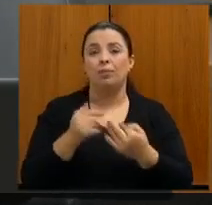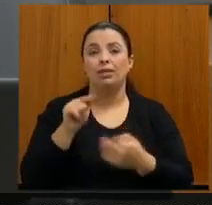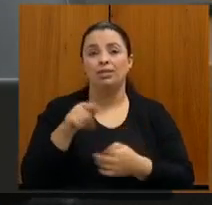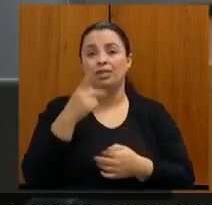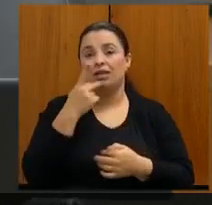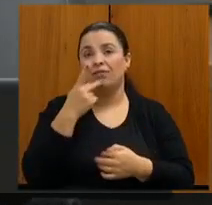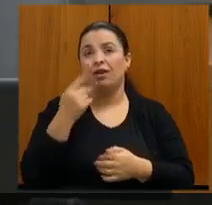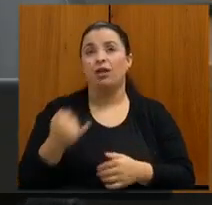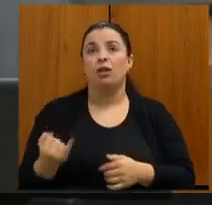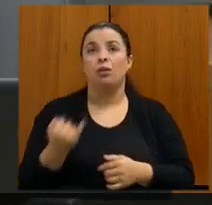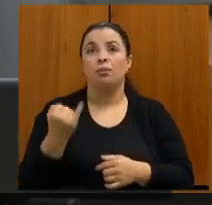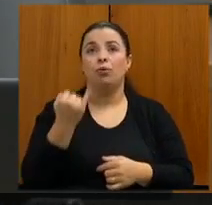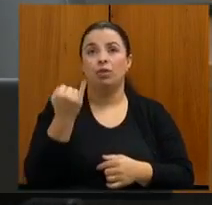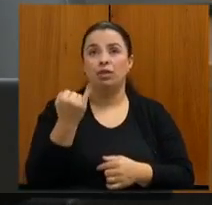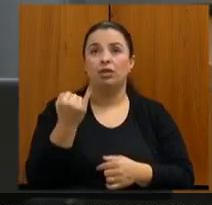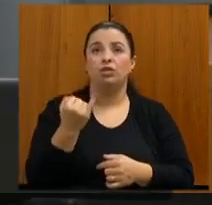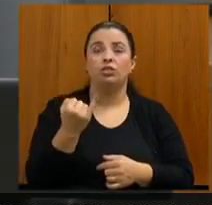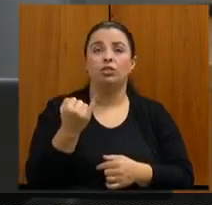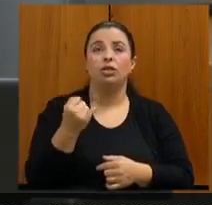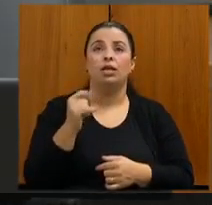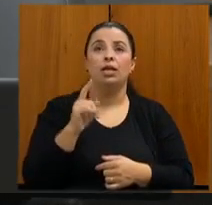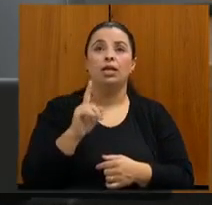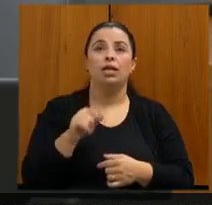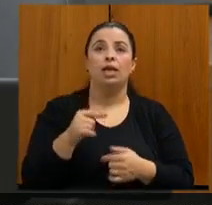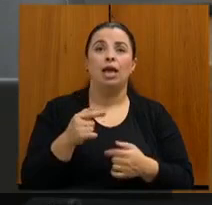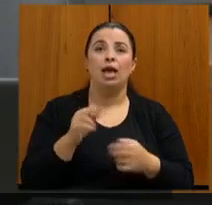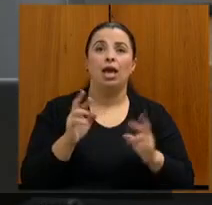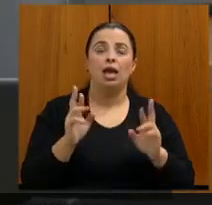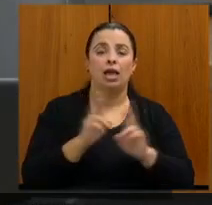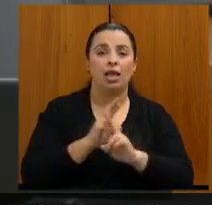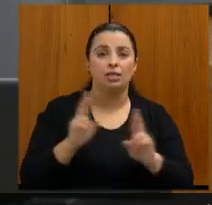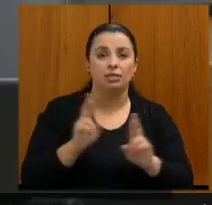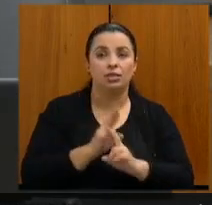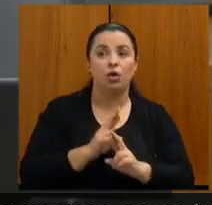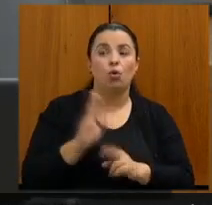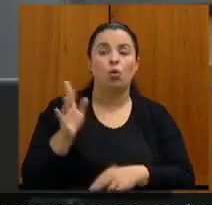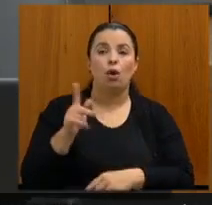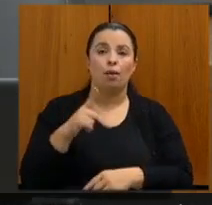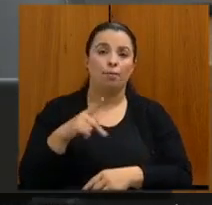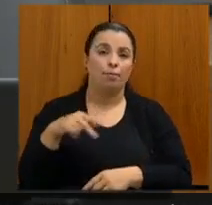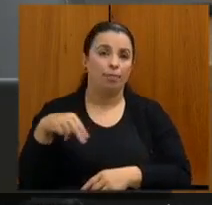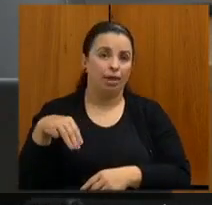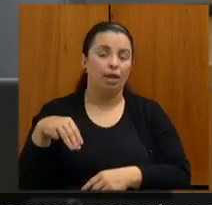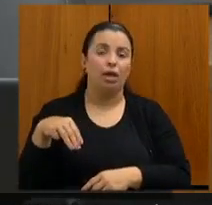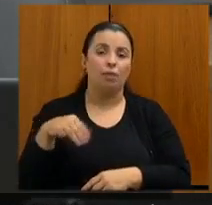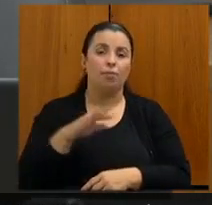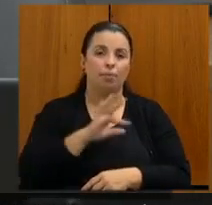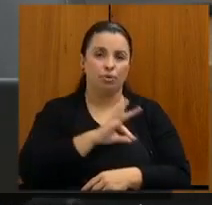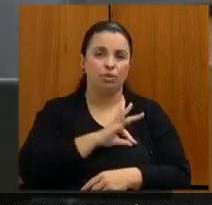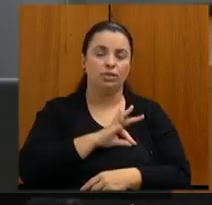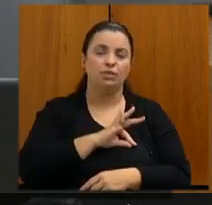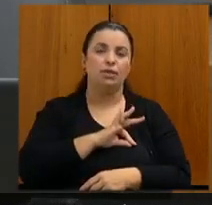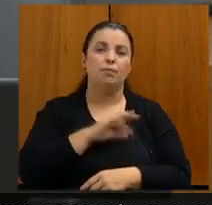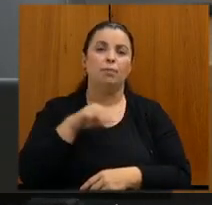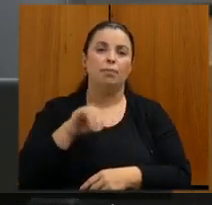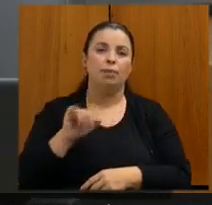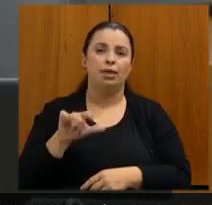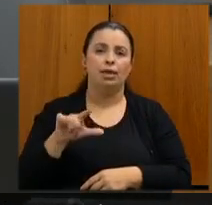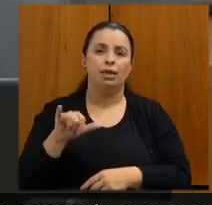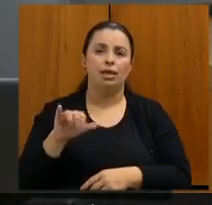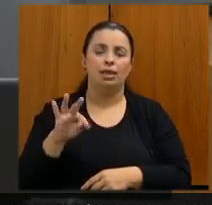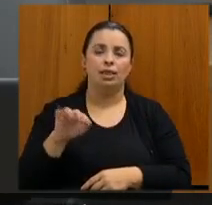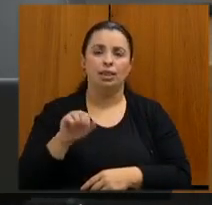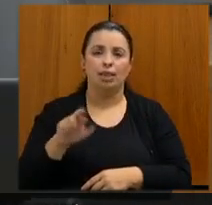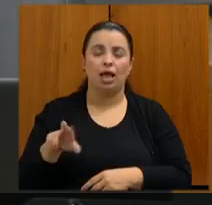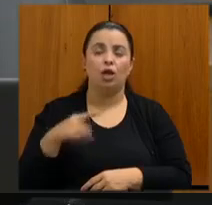importante O que é justamente essa relação com a PM né a gente tem tentado pela mesa de diálogo cada vez